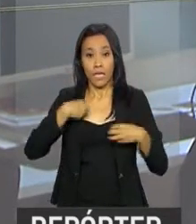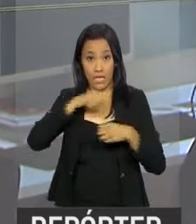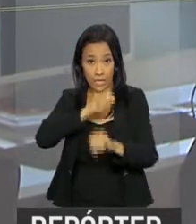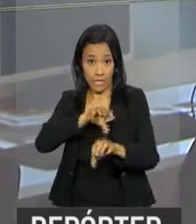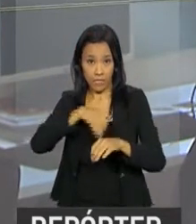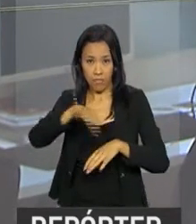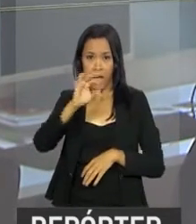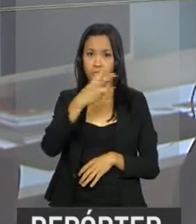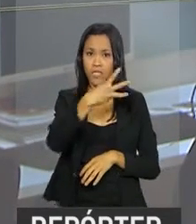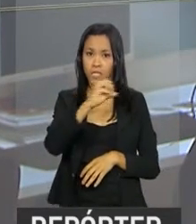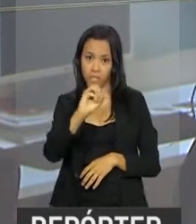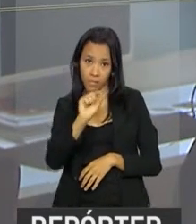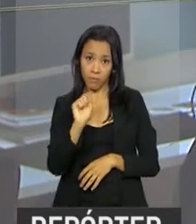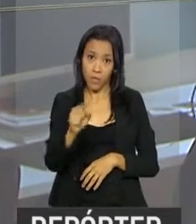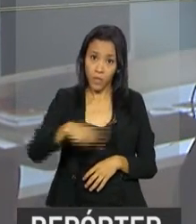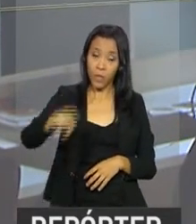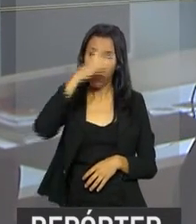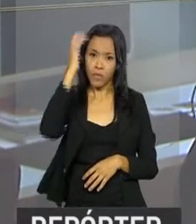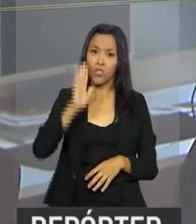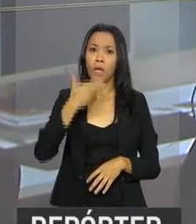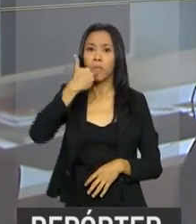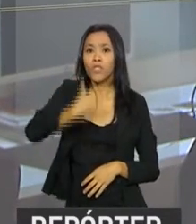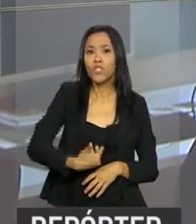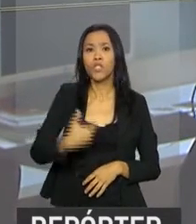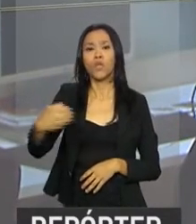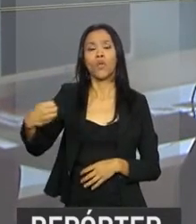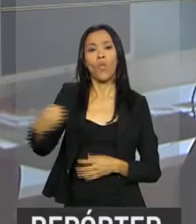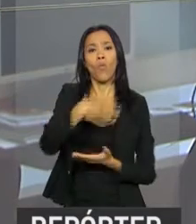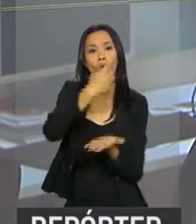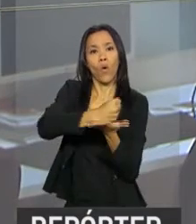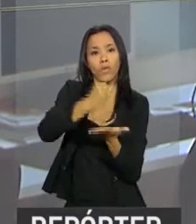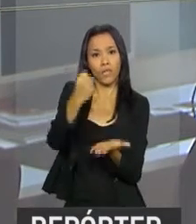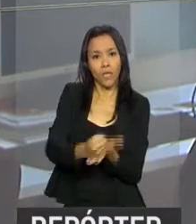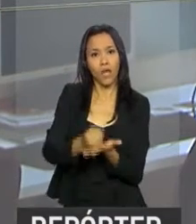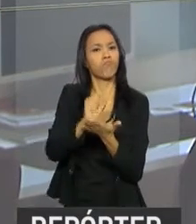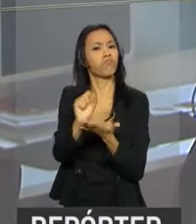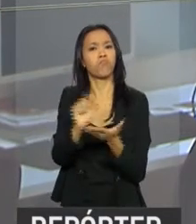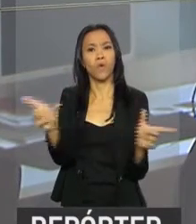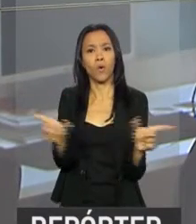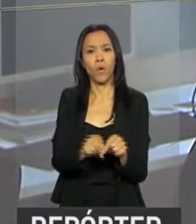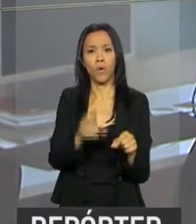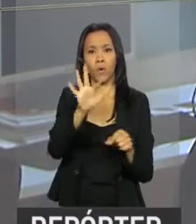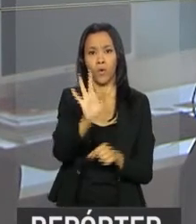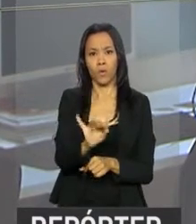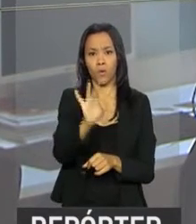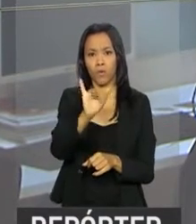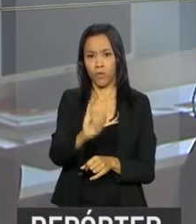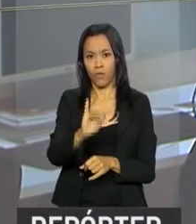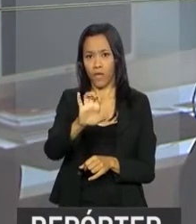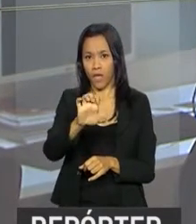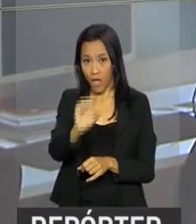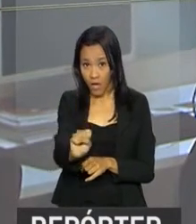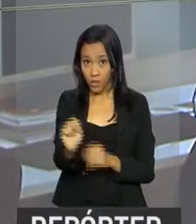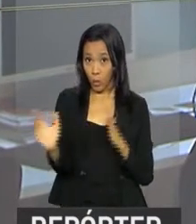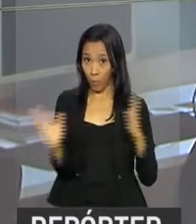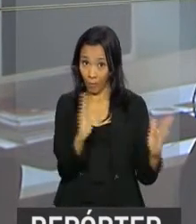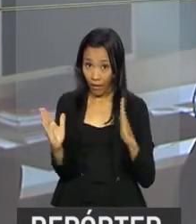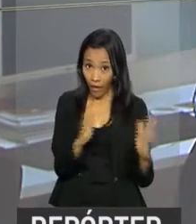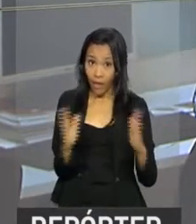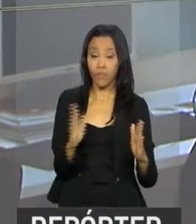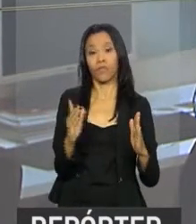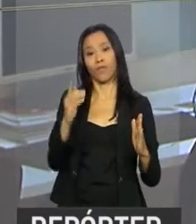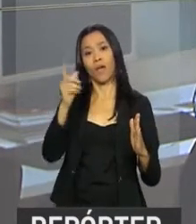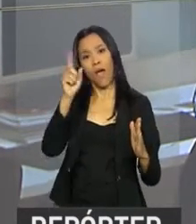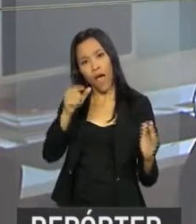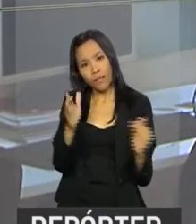mil estudantes já solicitaram a renovação do contrato com o Fundo de Financiamento Estudantil, o FIES. O prazo para a renovação